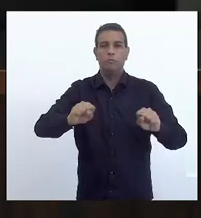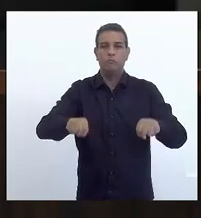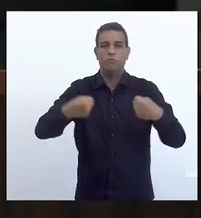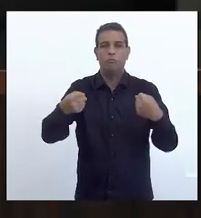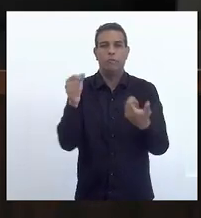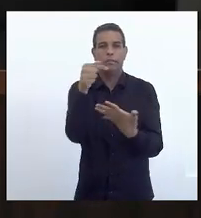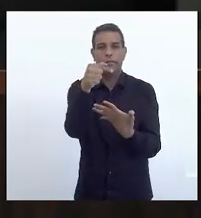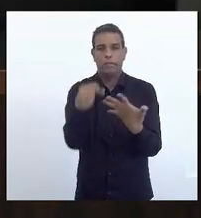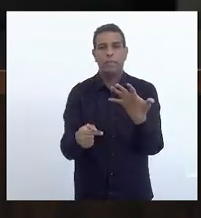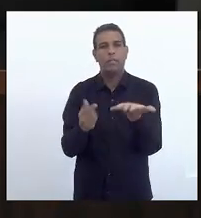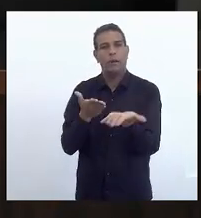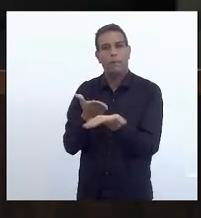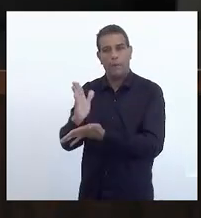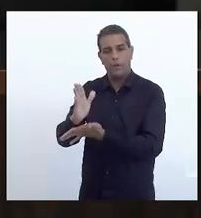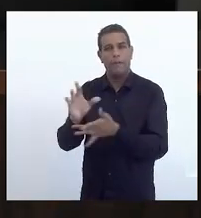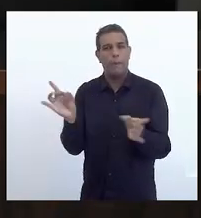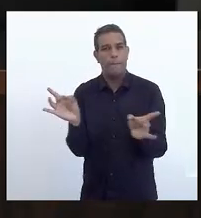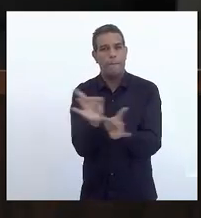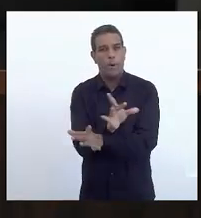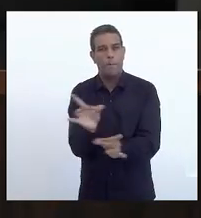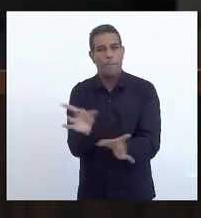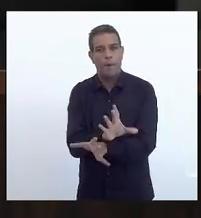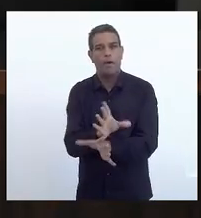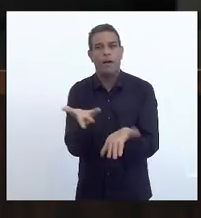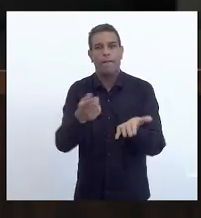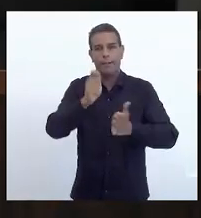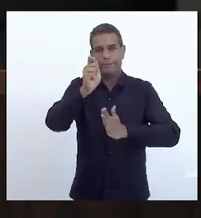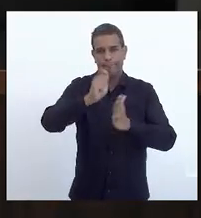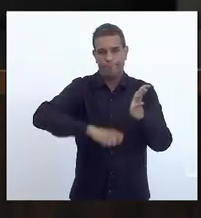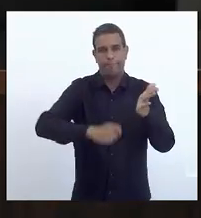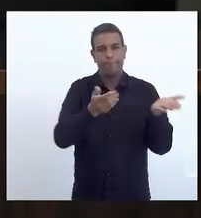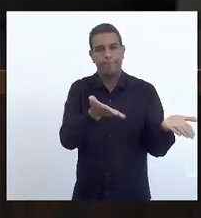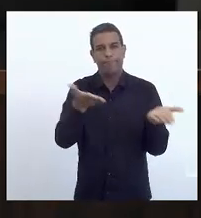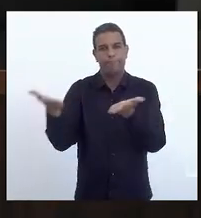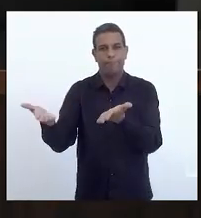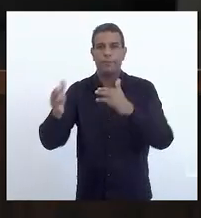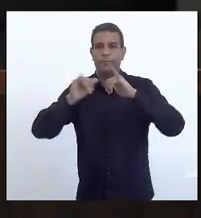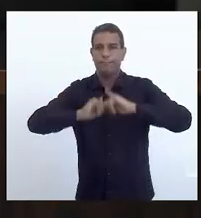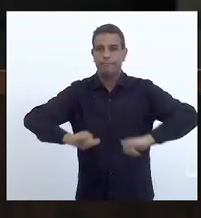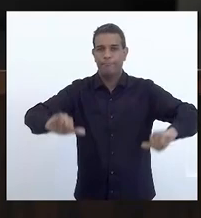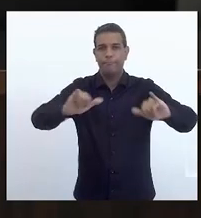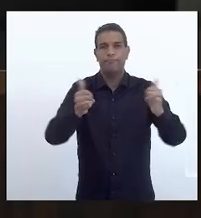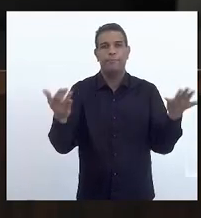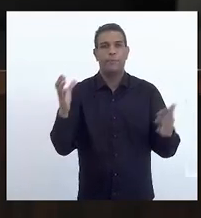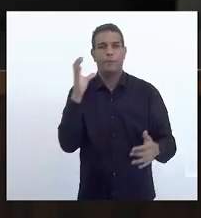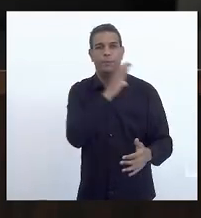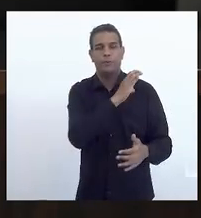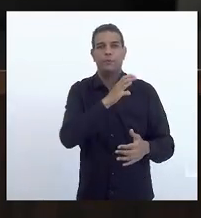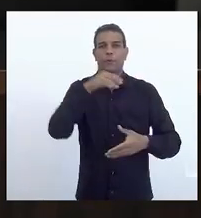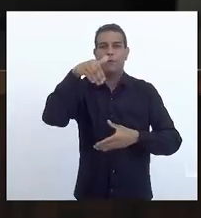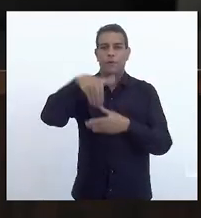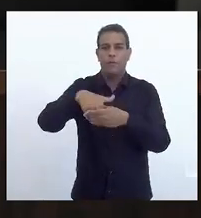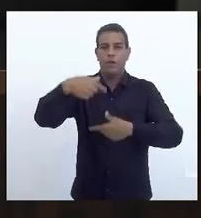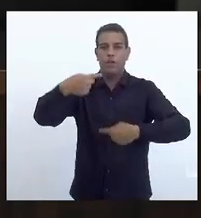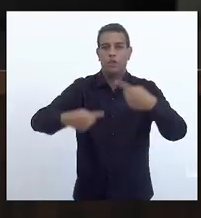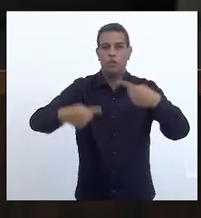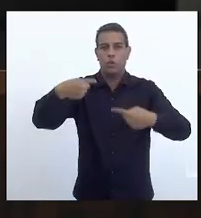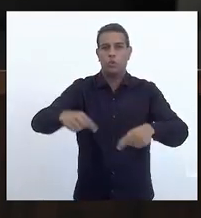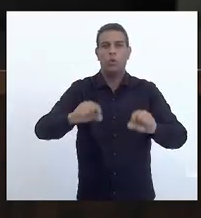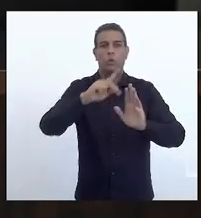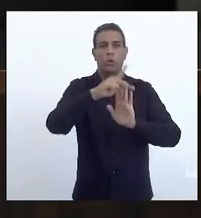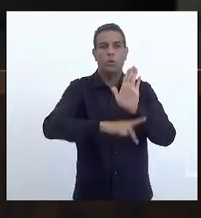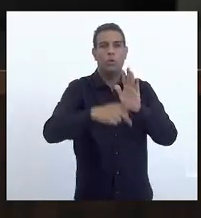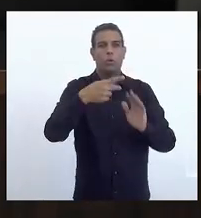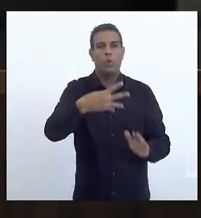que aprovam permaneçam como estão, aprovado vai a autógrafo. Anuncio, em regime de urgência, em votação, em discussão única, projeto de